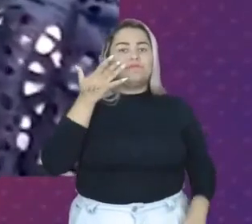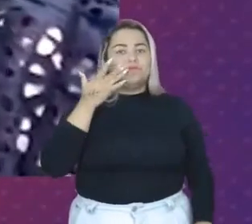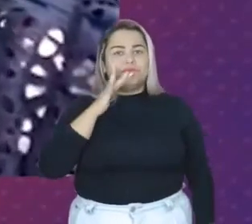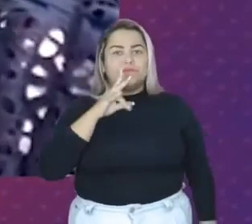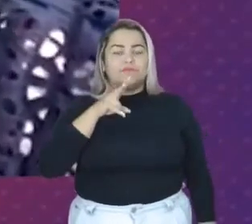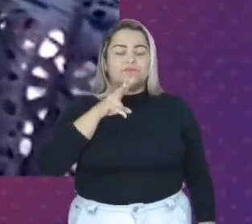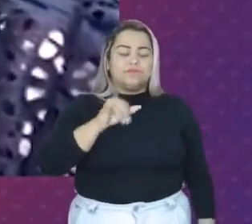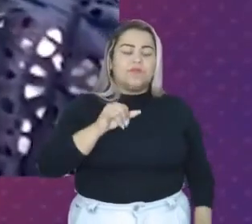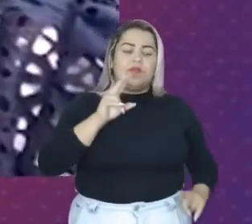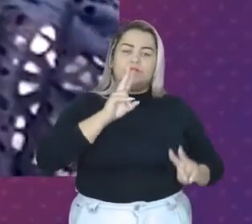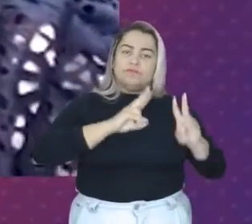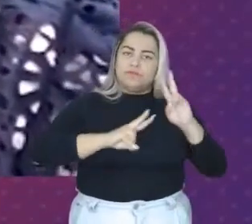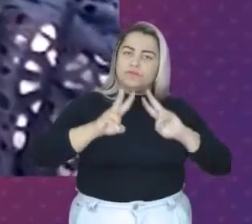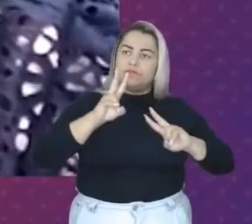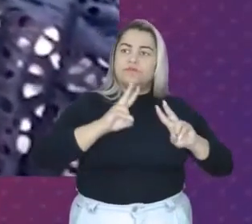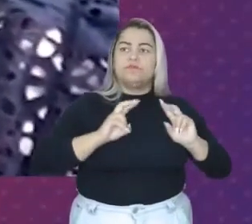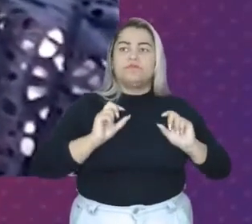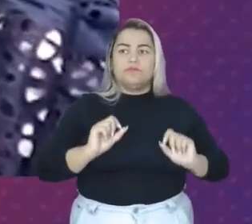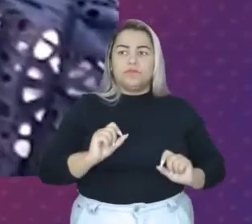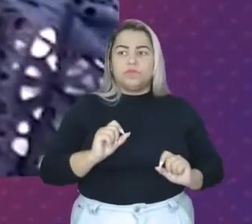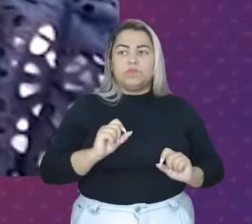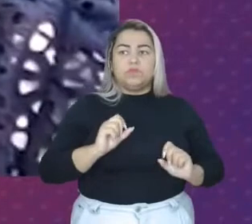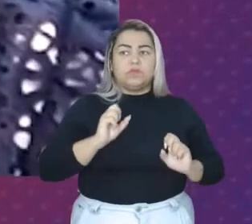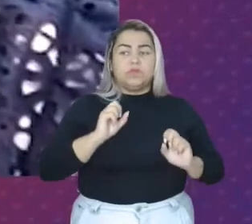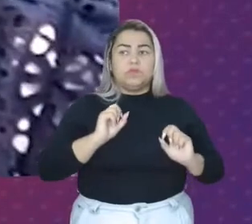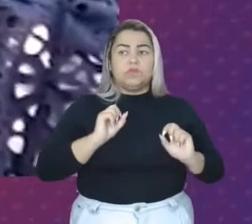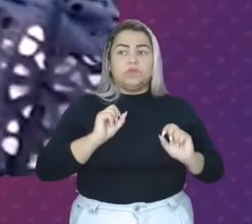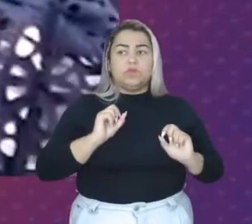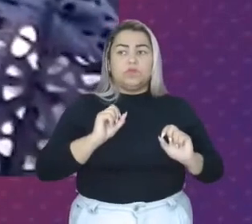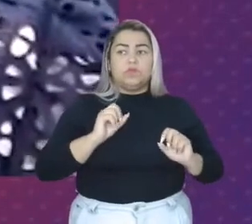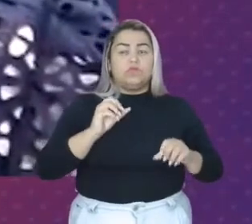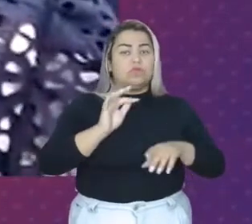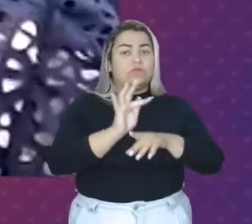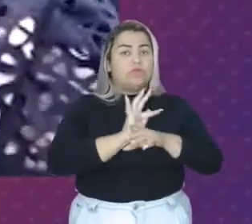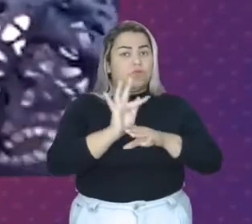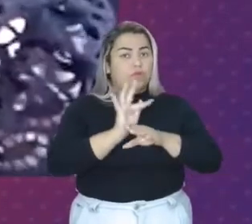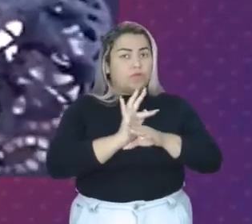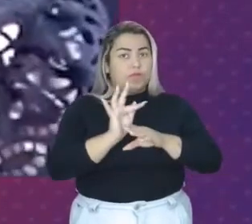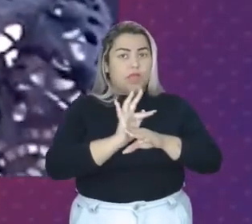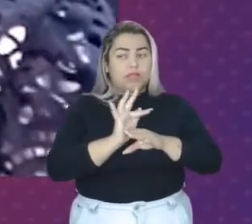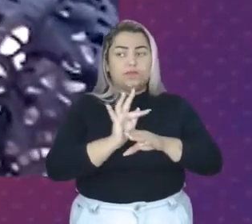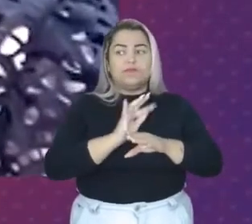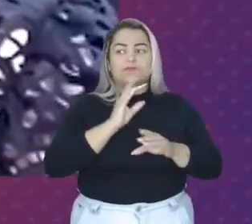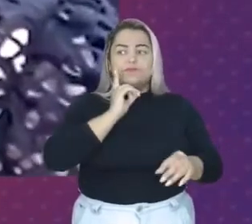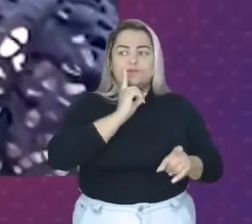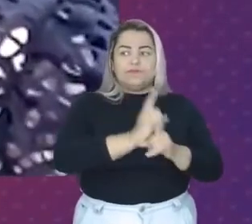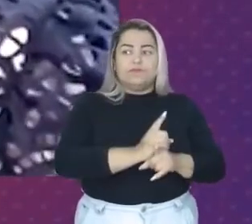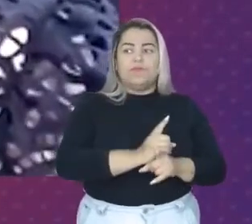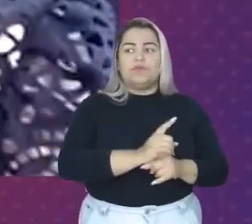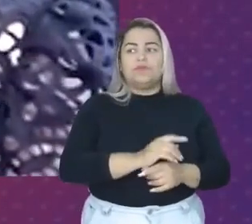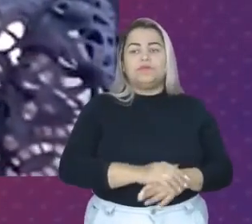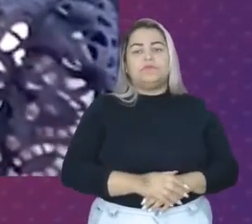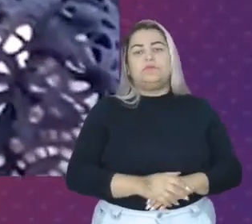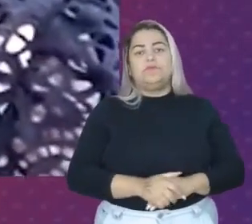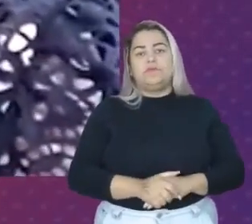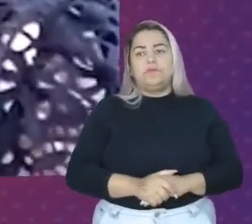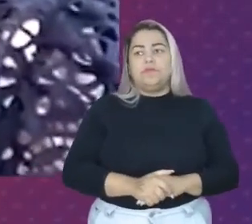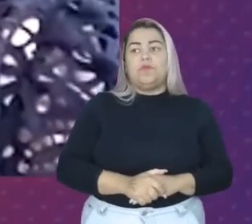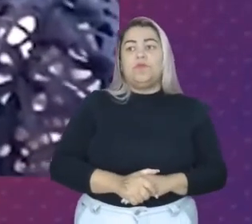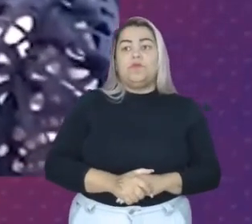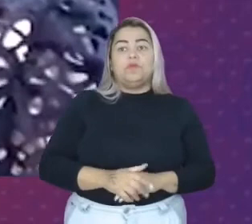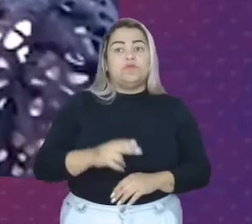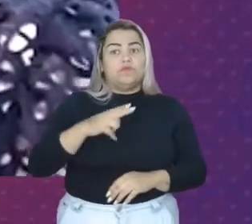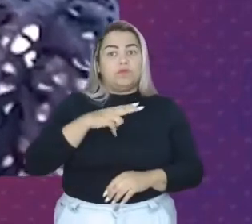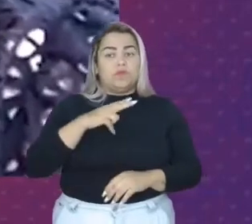estar, né, participando aí deste momento de formação, de encontro, né, através dessa